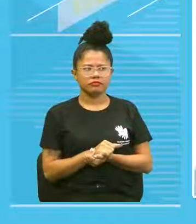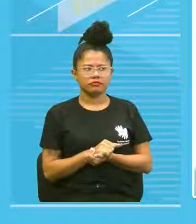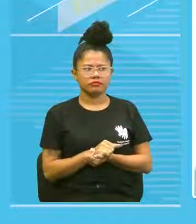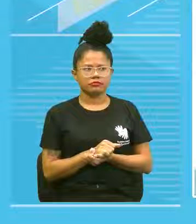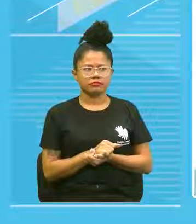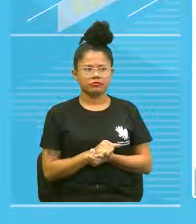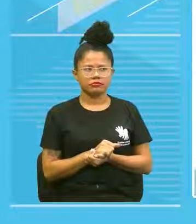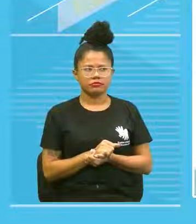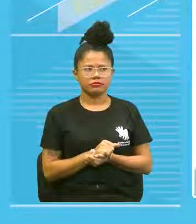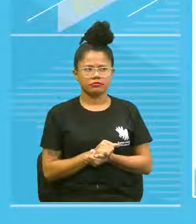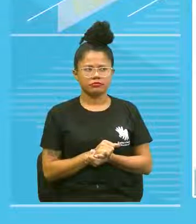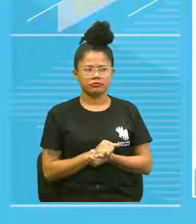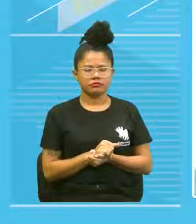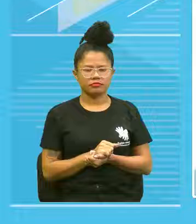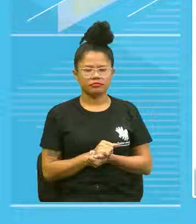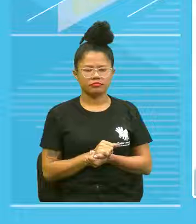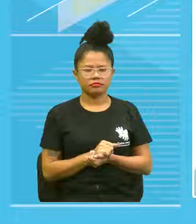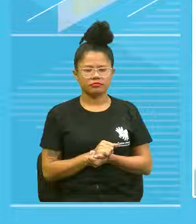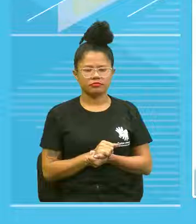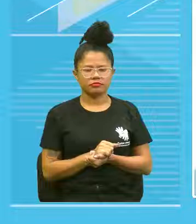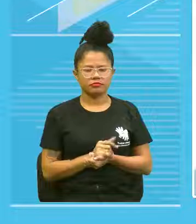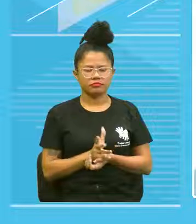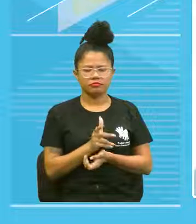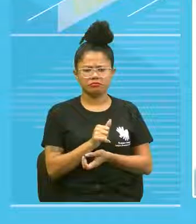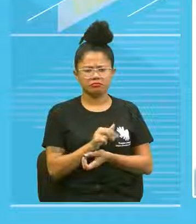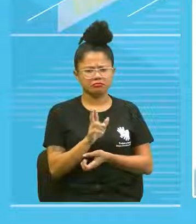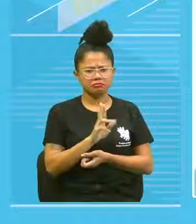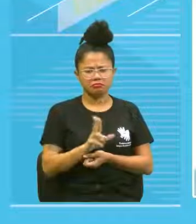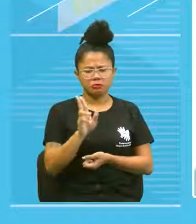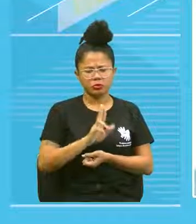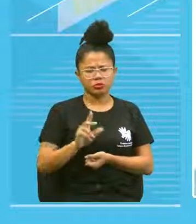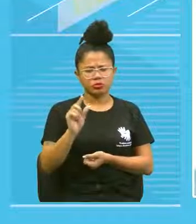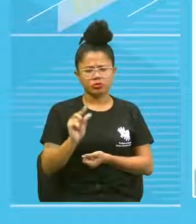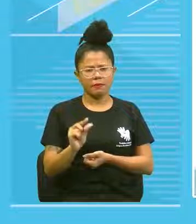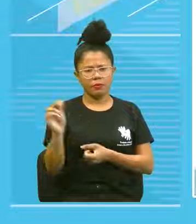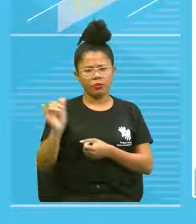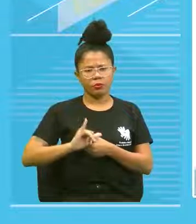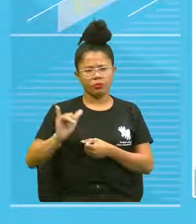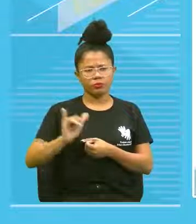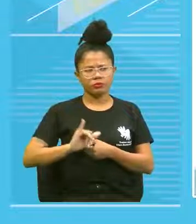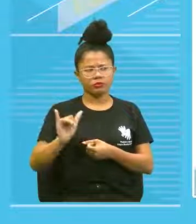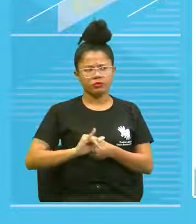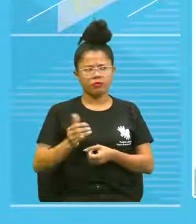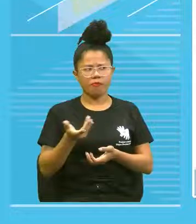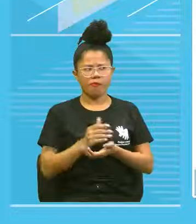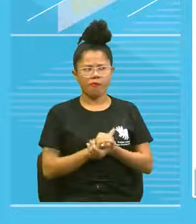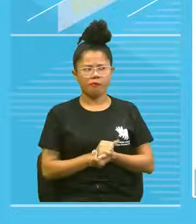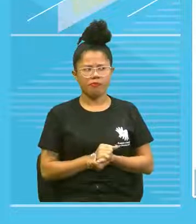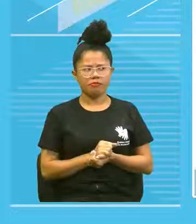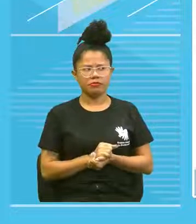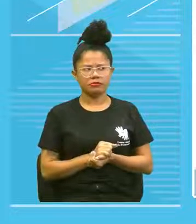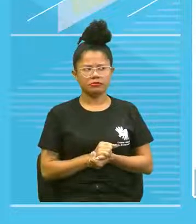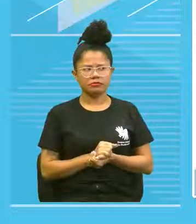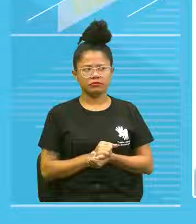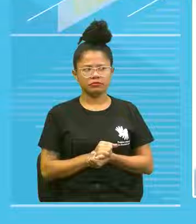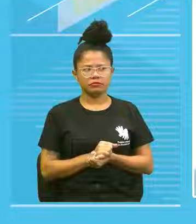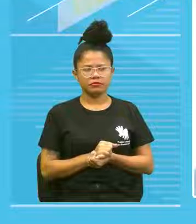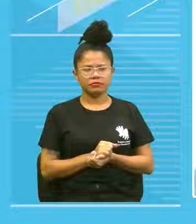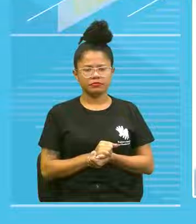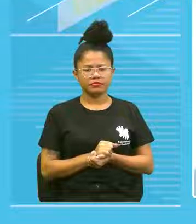não consumir o consumir pouco óleo diesel e